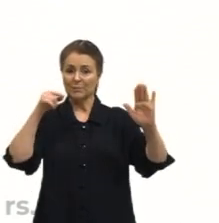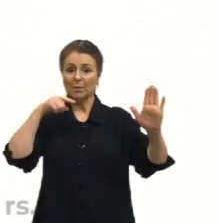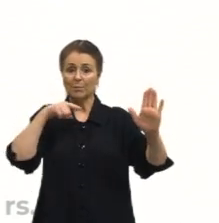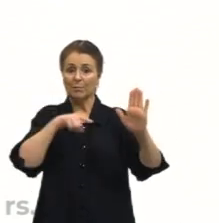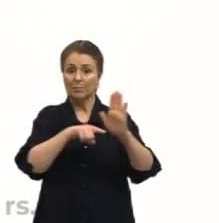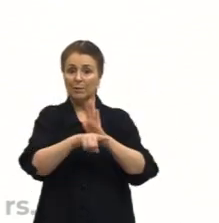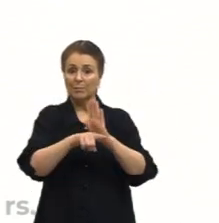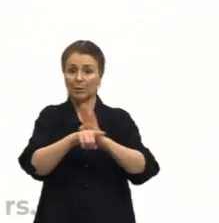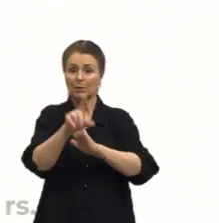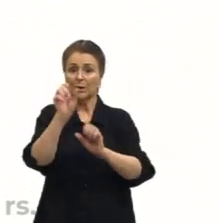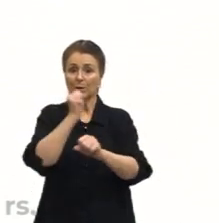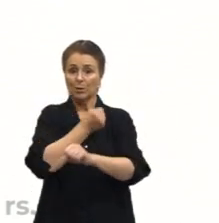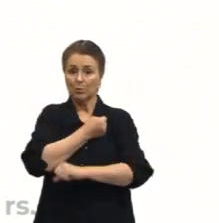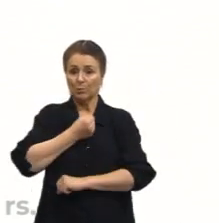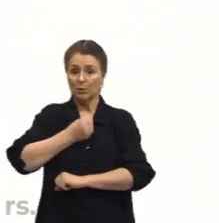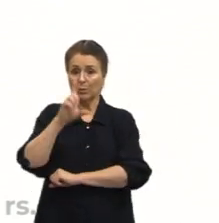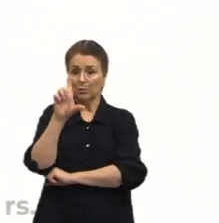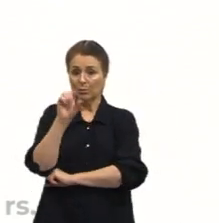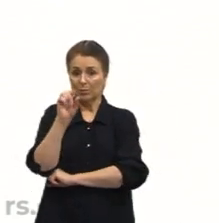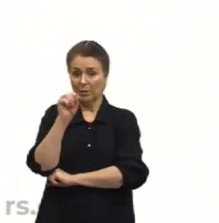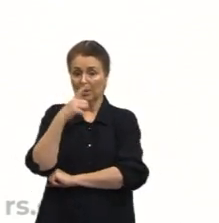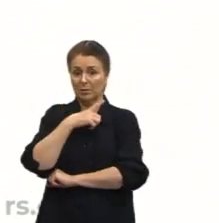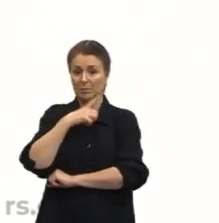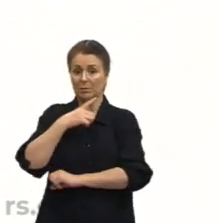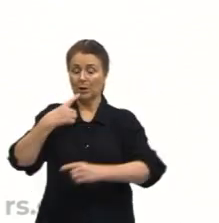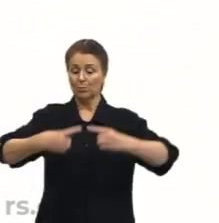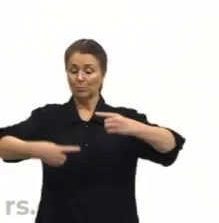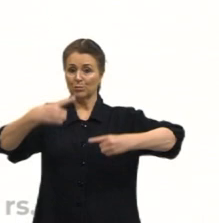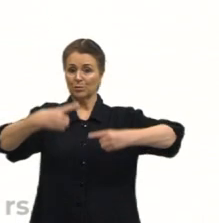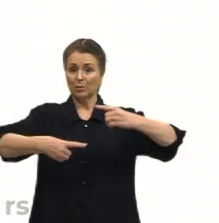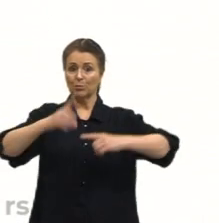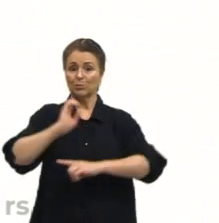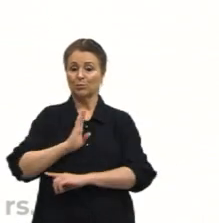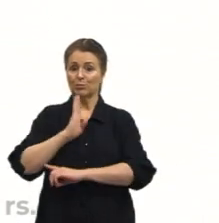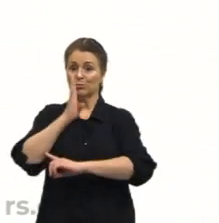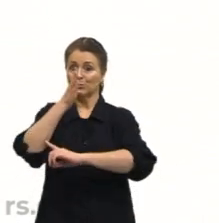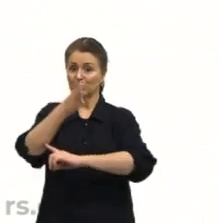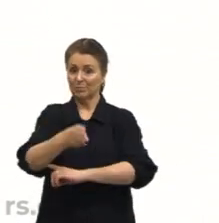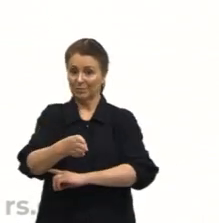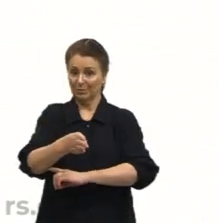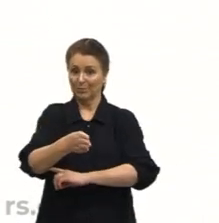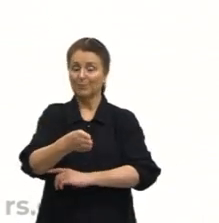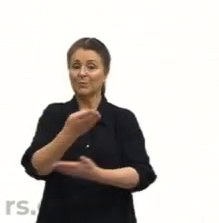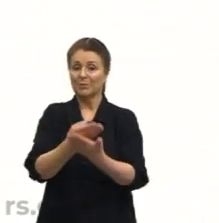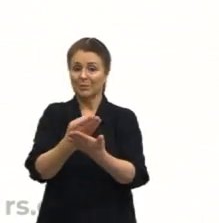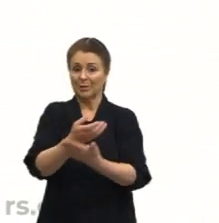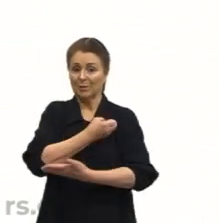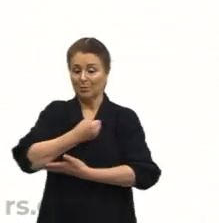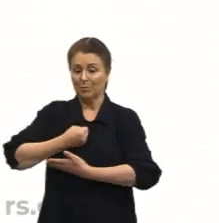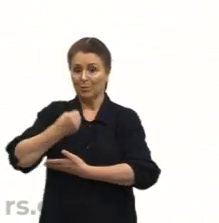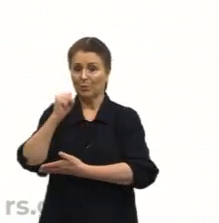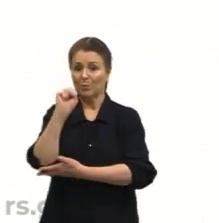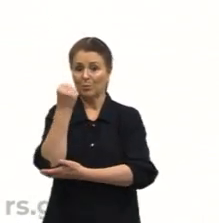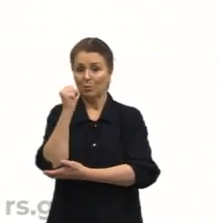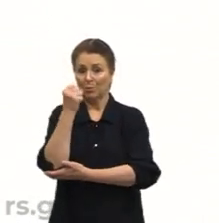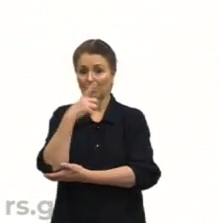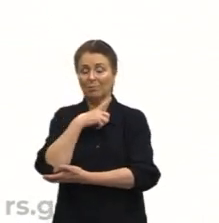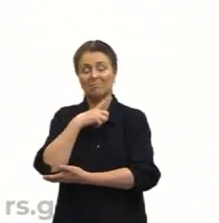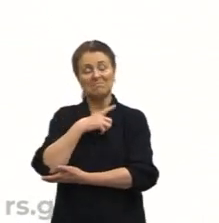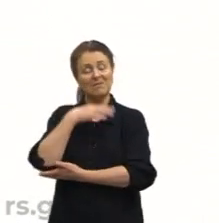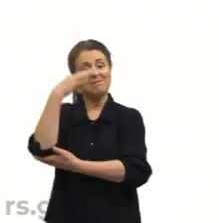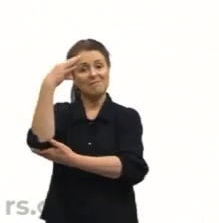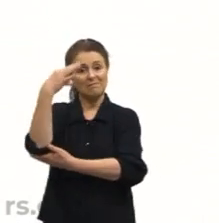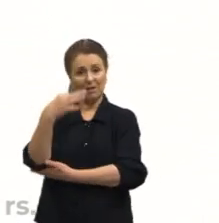número 10 a gente vai dialogar diretamente aí com a nossa aula 8 que eu falei para vocês que era uma aula que com certeza